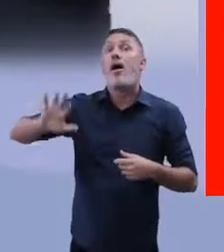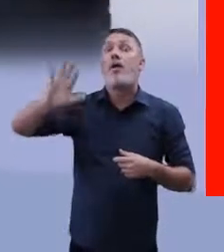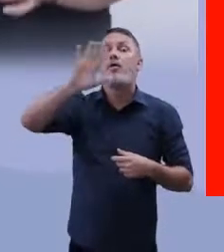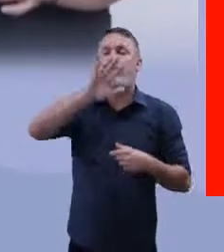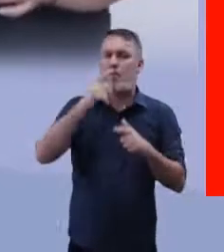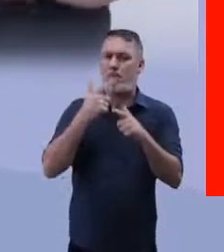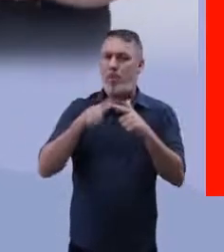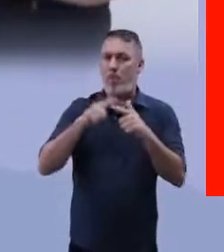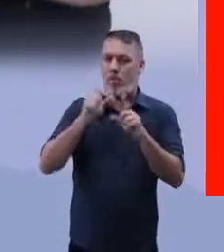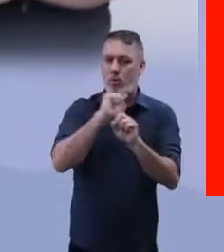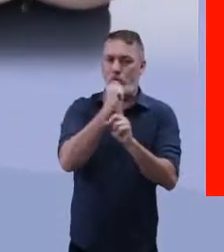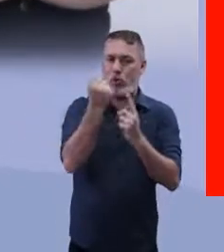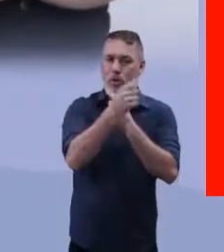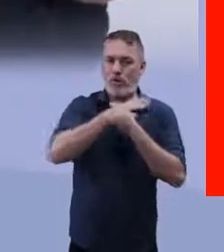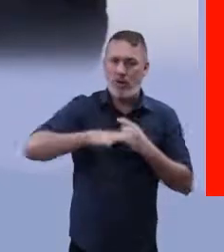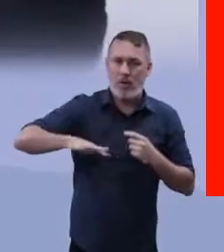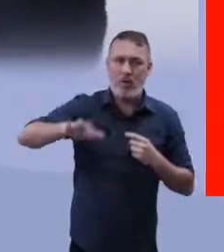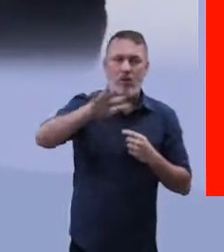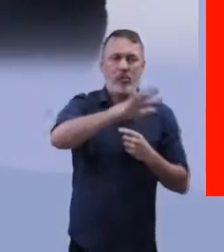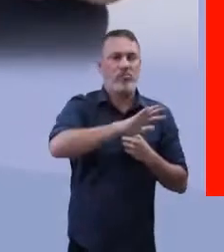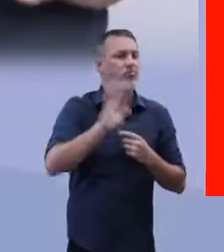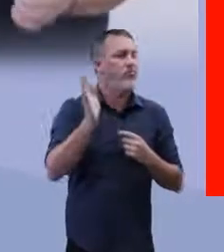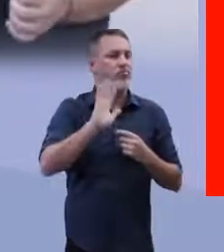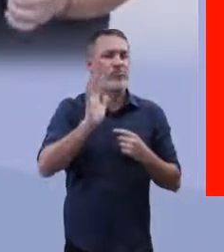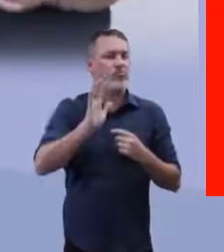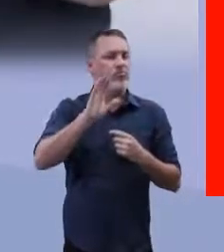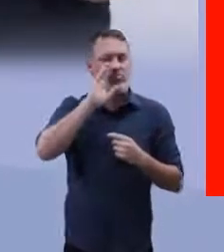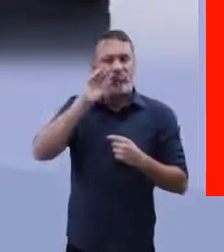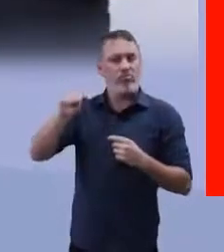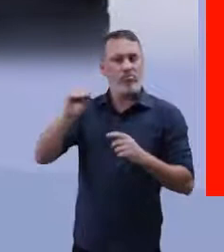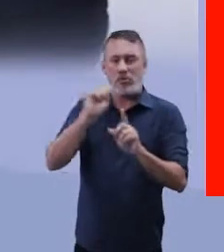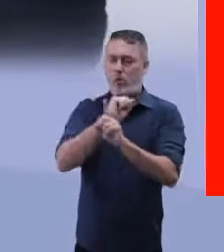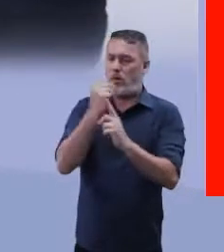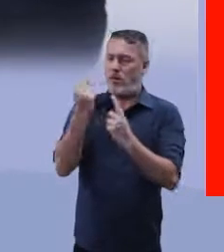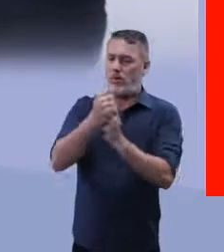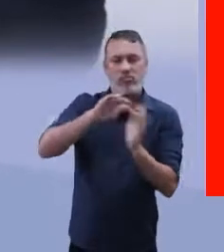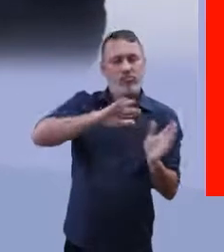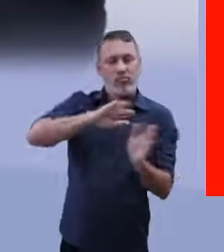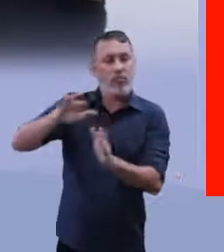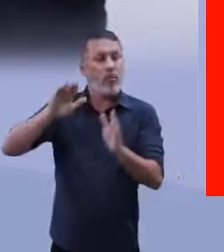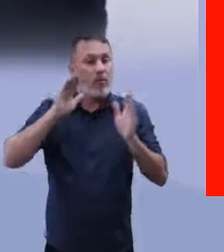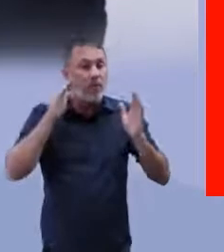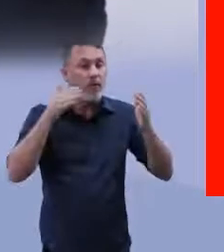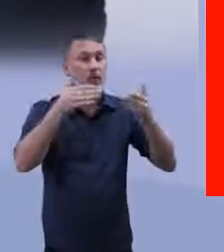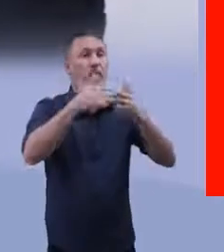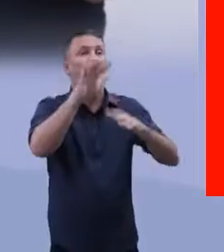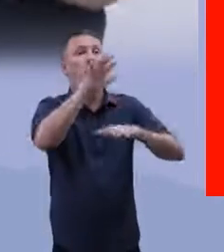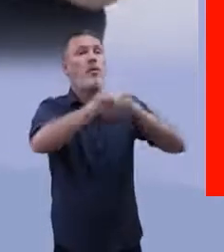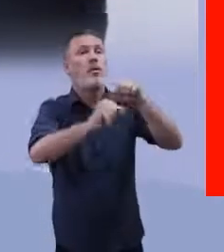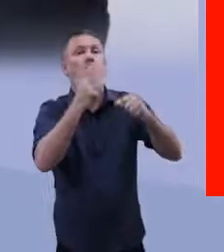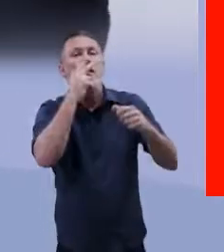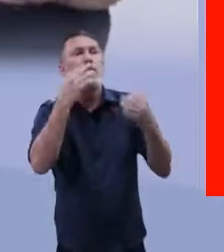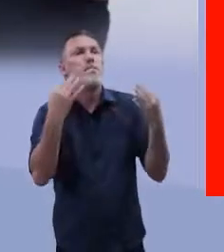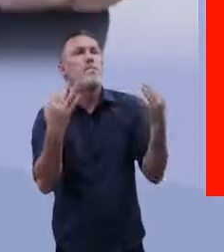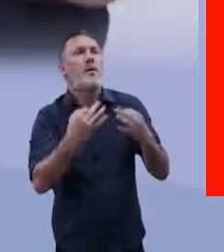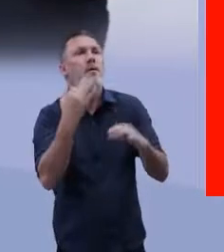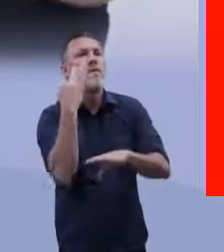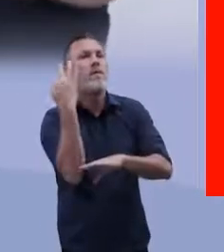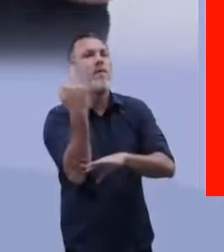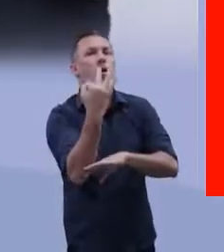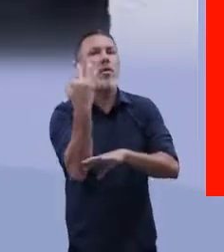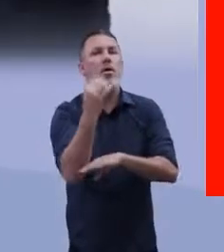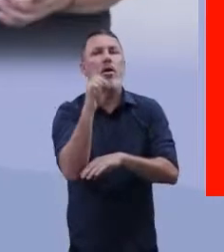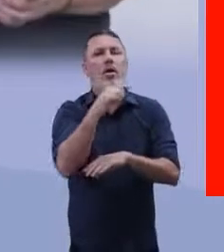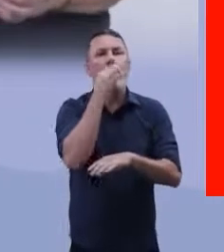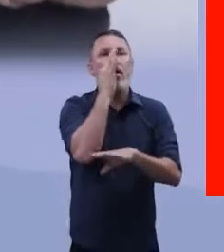Os artistas do parnasianismo estavam de costas para a sociedade e voltaram-se à busca pela perfeição